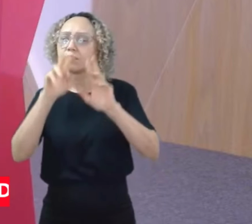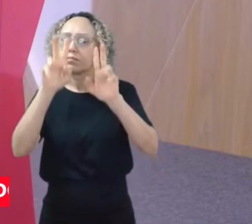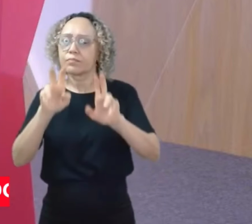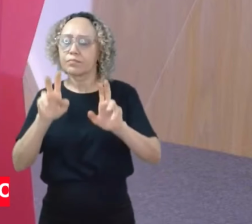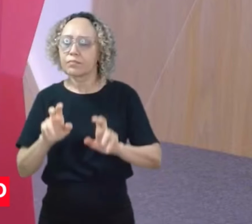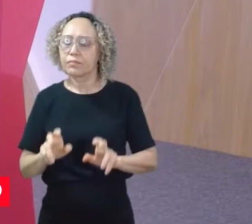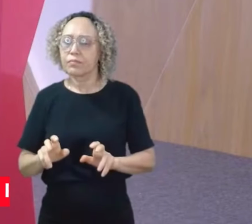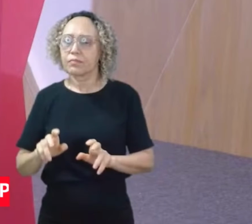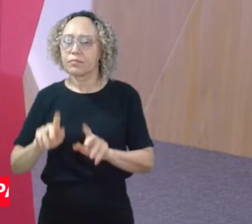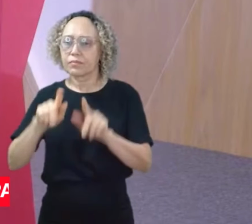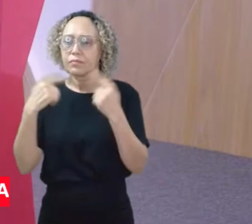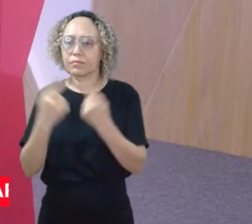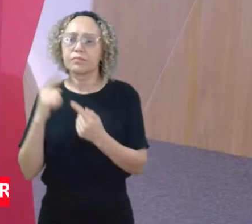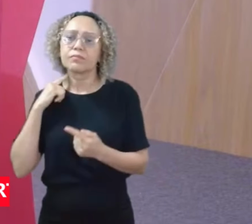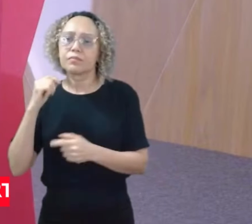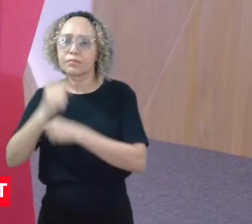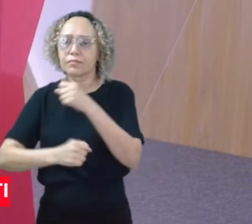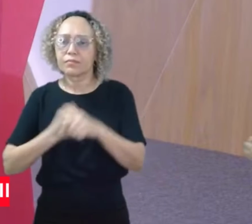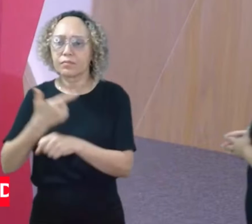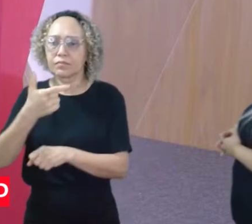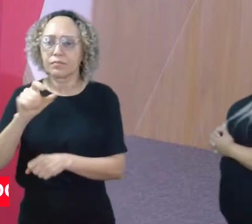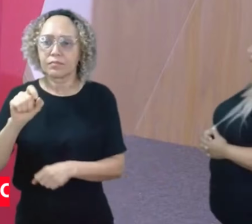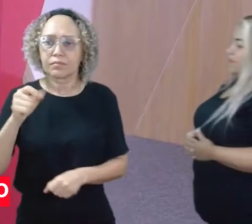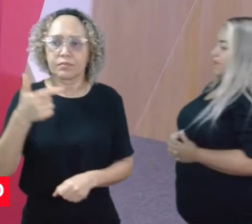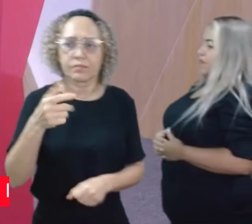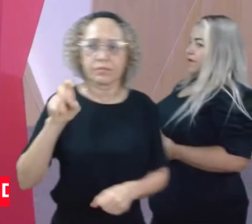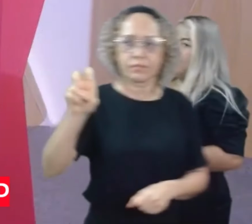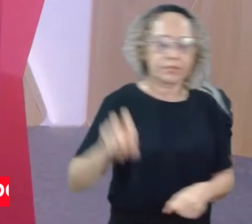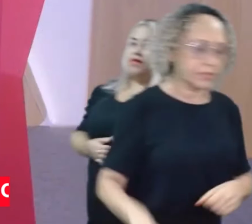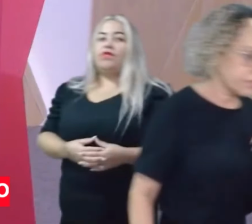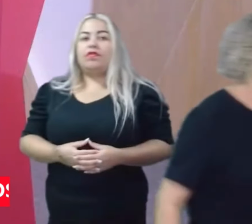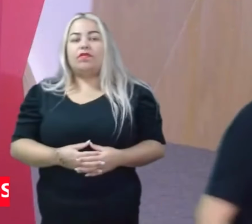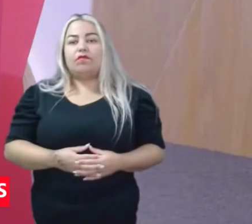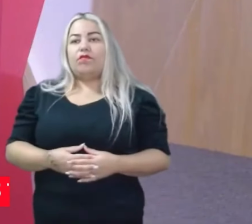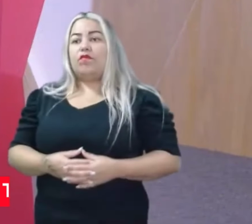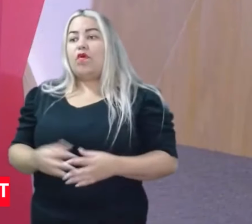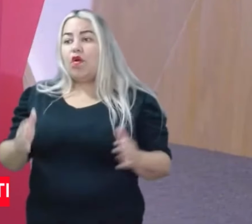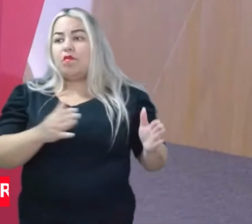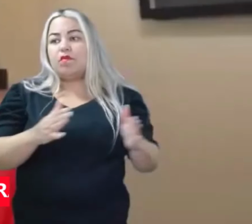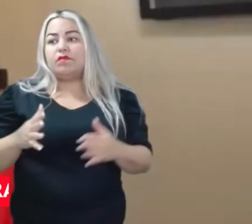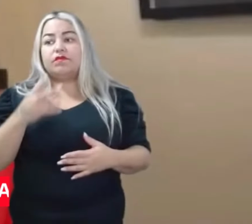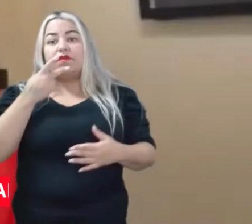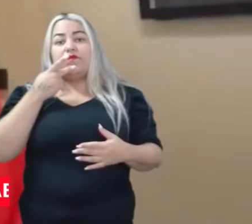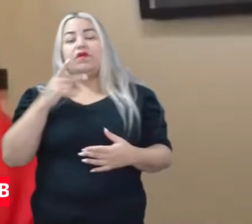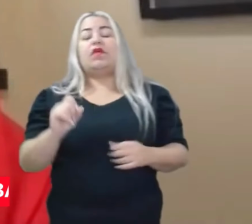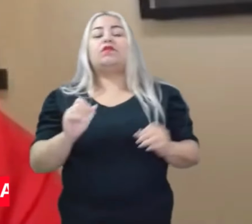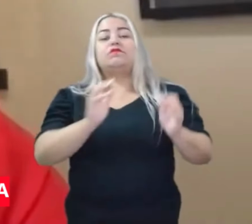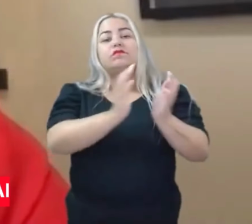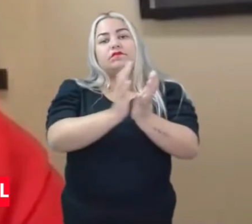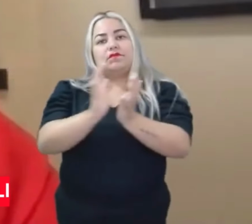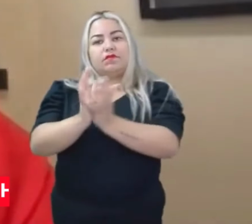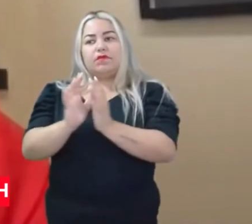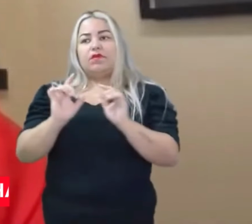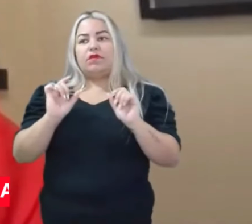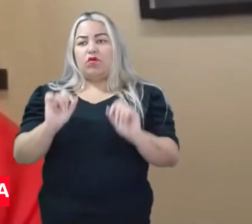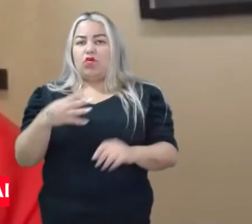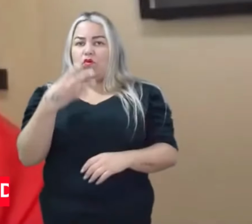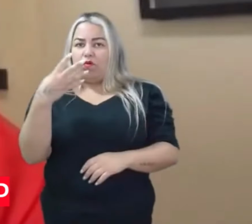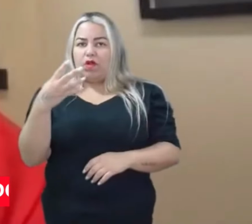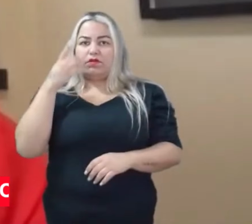para 2025? Bom, a gente aprovou em primeiro turno, é importante ressaltar que foi uma posição coletiva, são